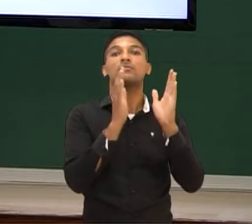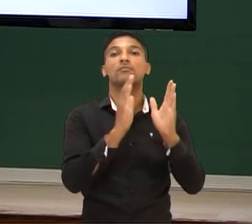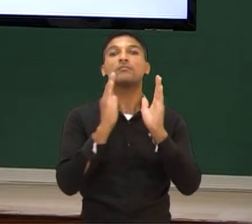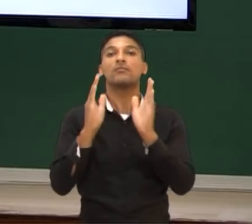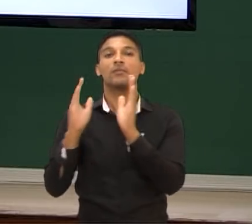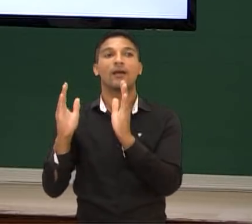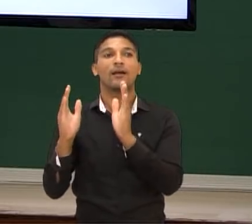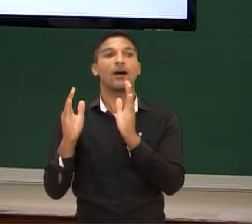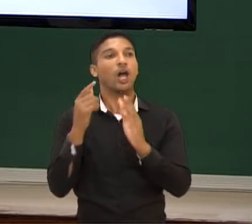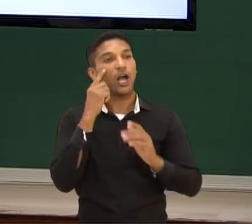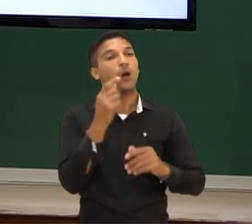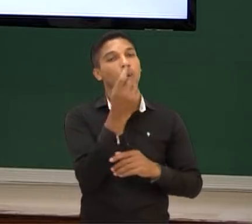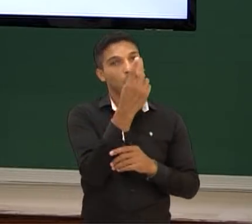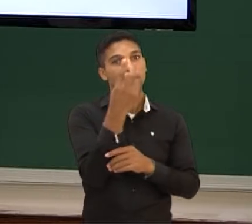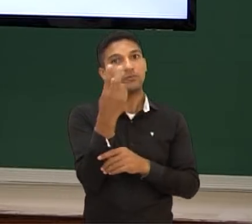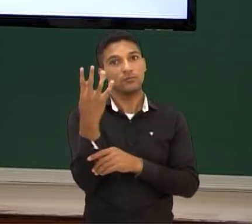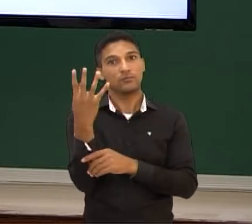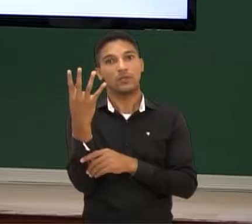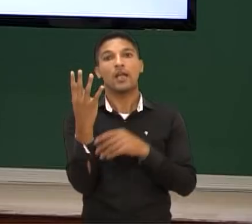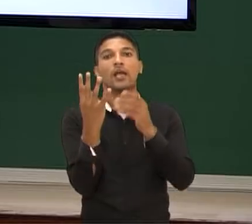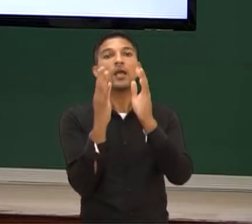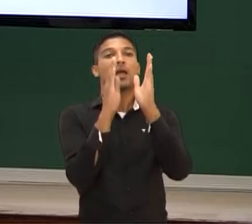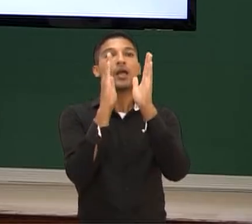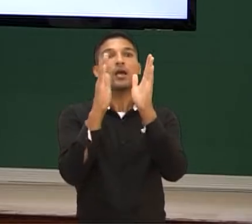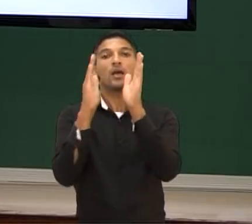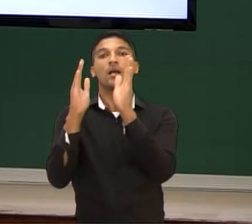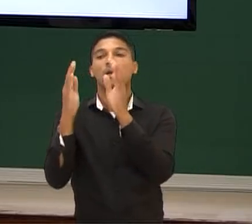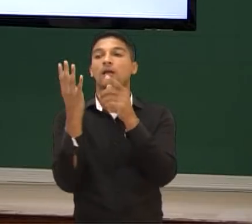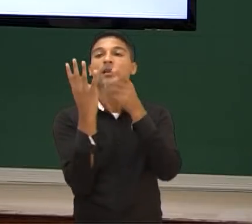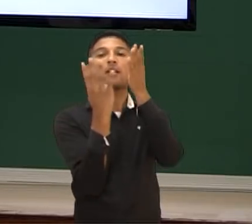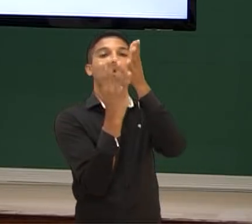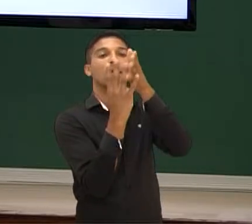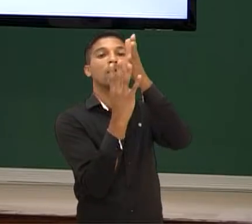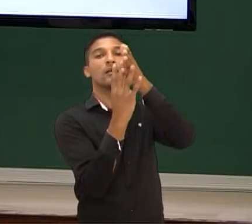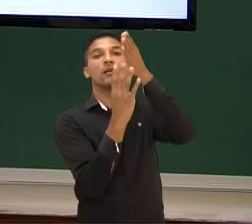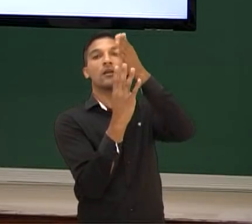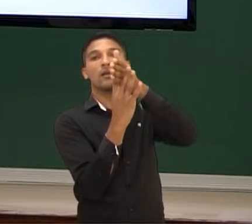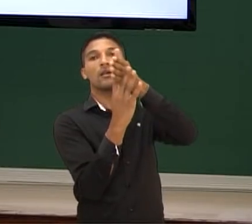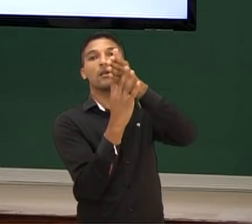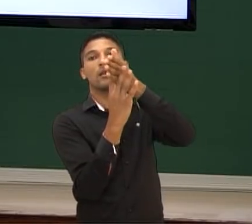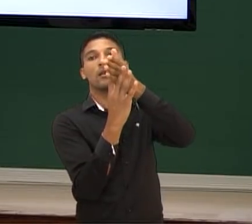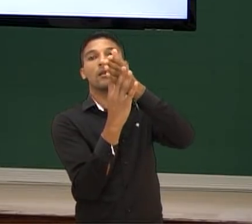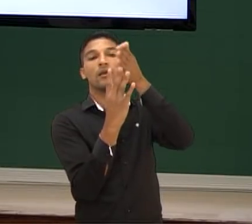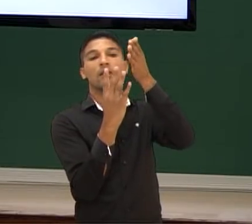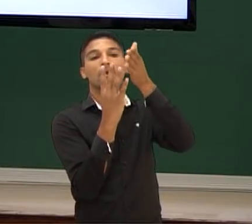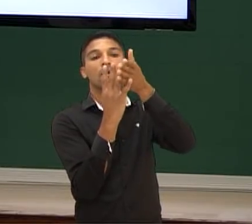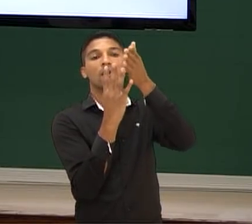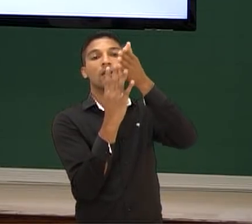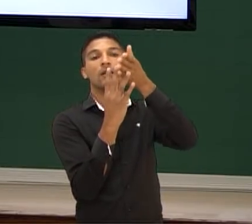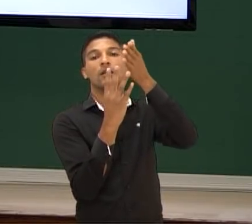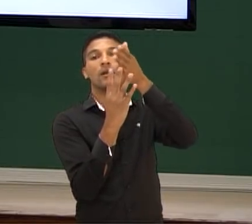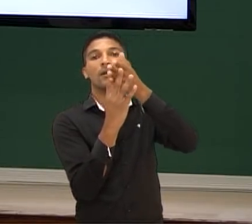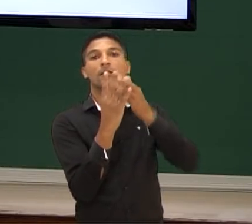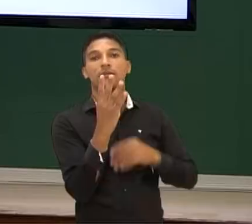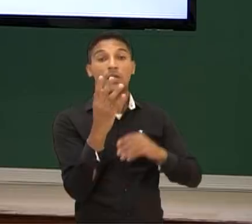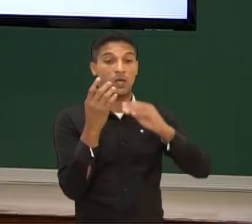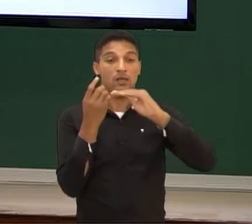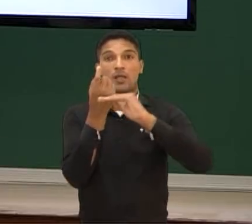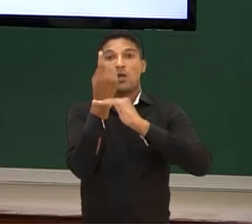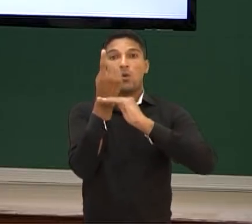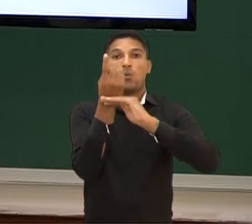2, 3, 4 partes. E também dizia que esse 1/4 corresponde a 16